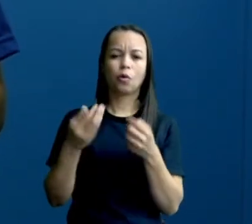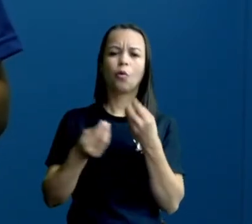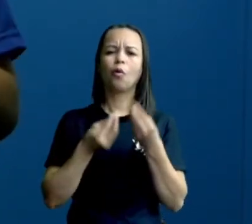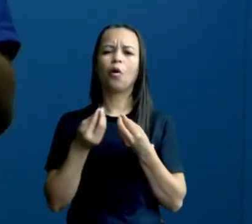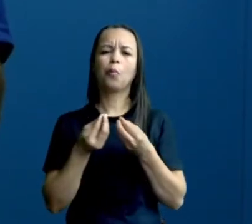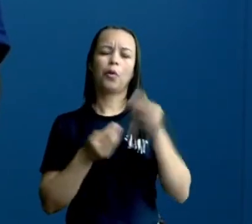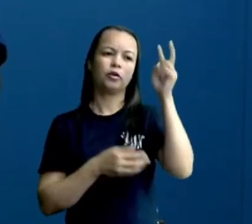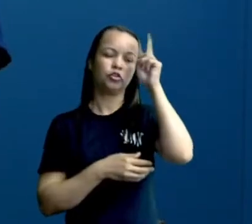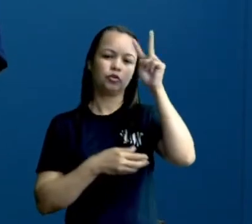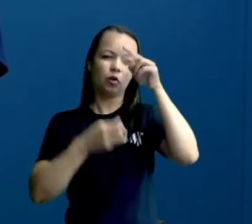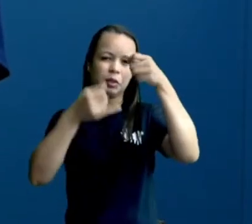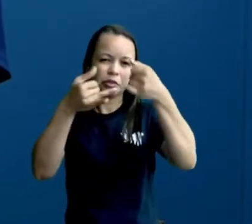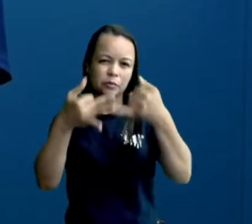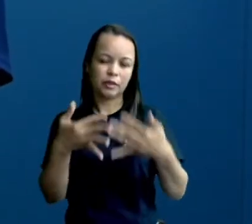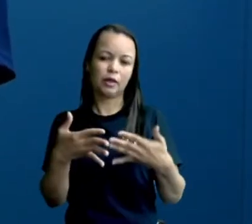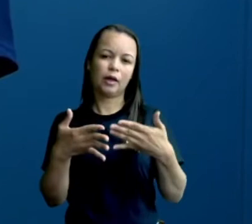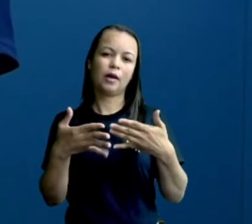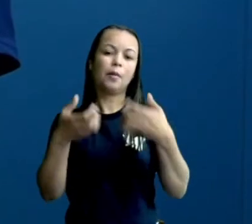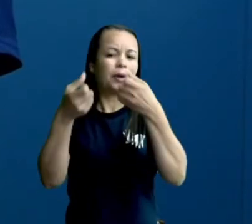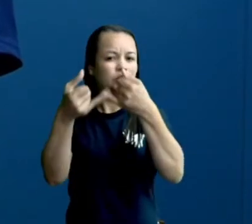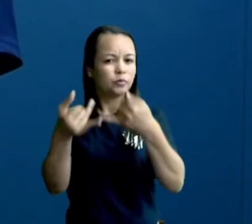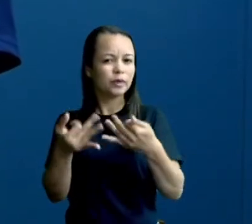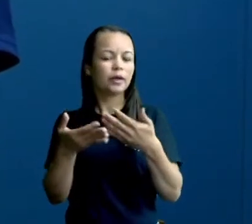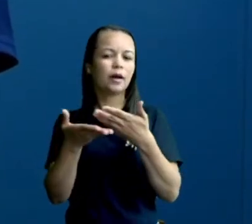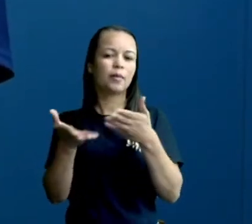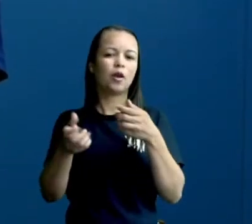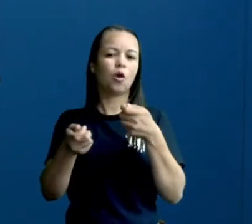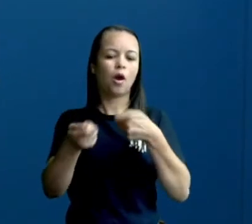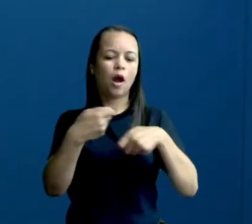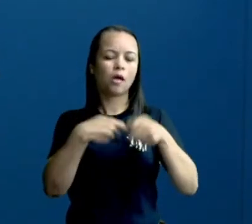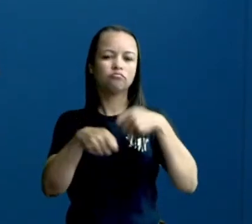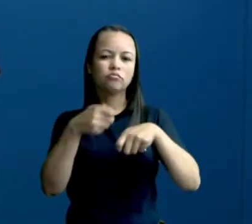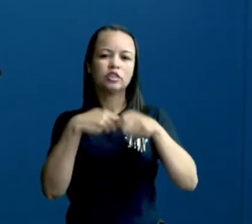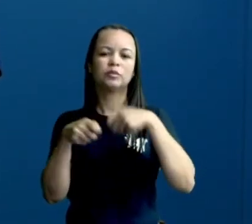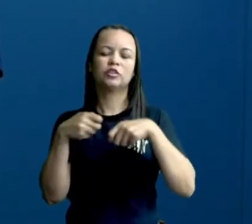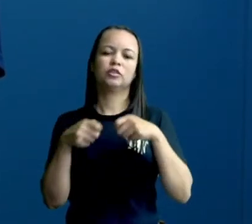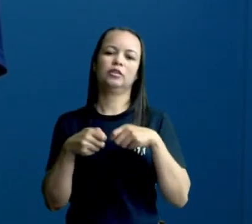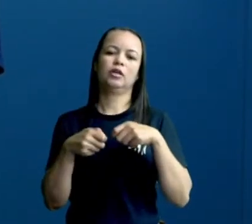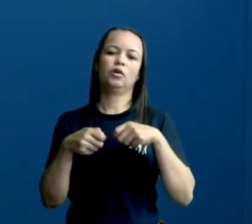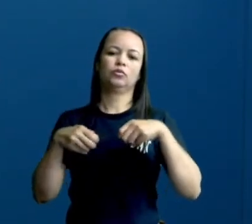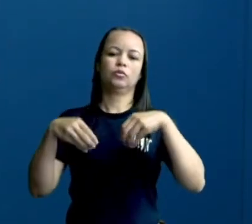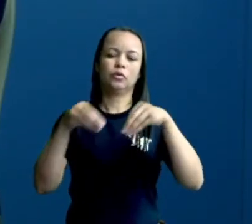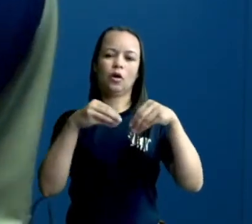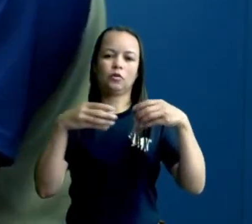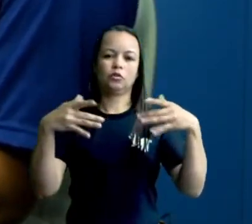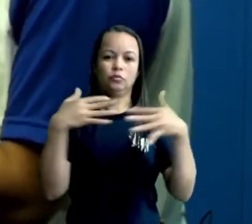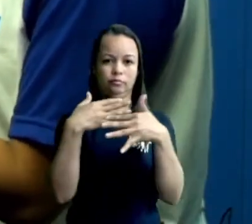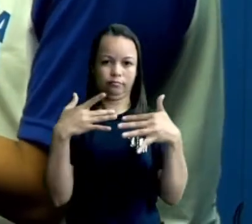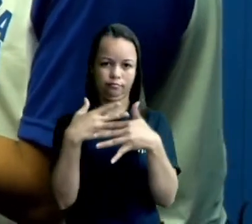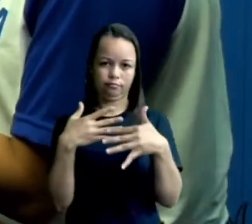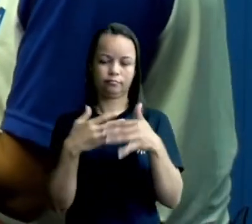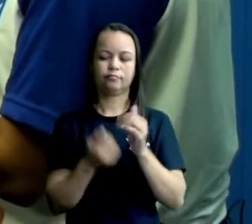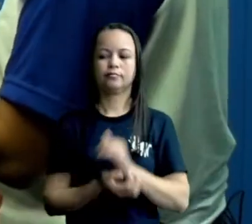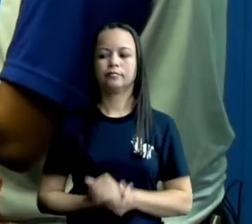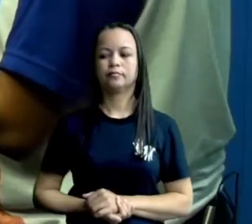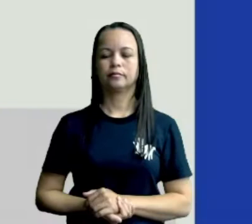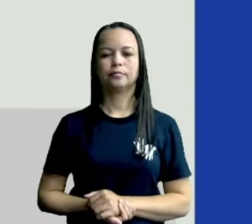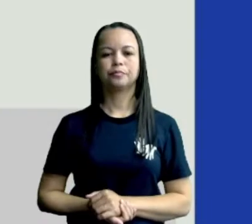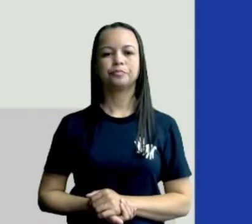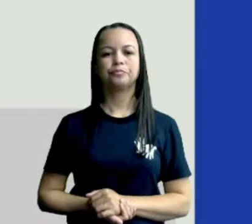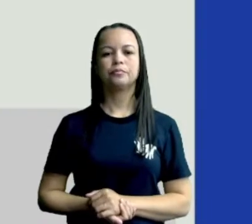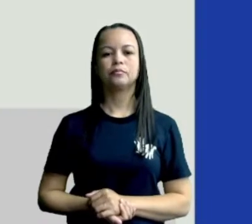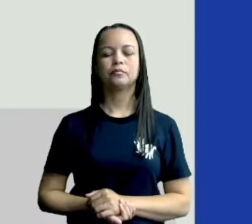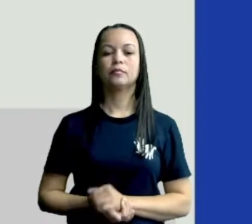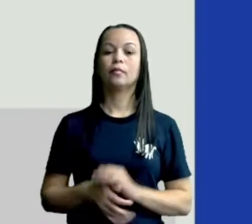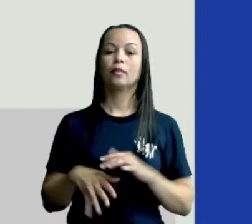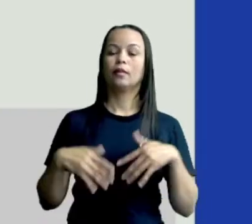explica para poder explicar melhor, né, a administração do nosso território, tá bom? Daí,